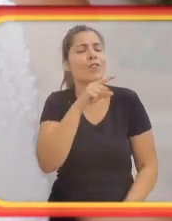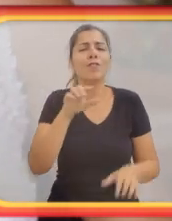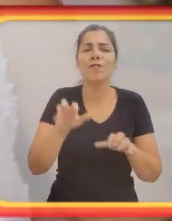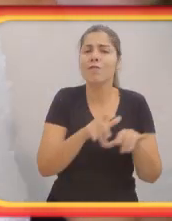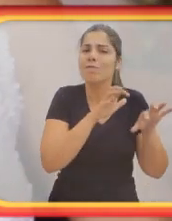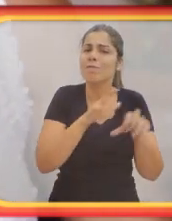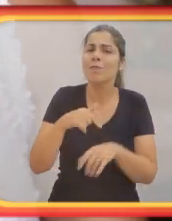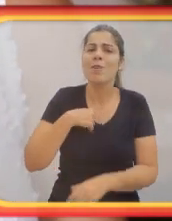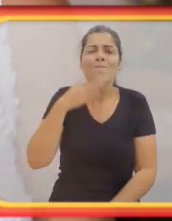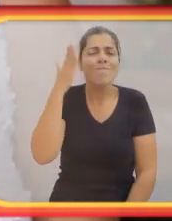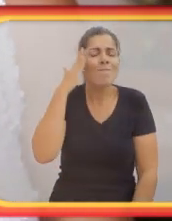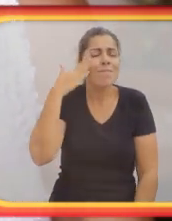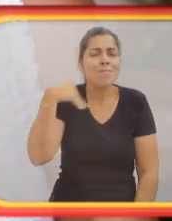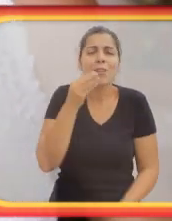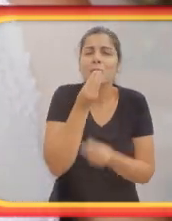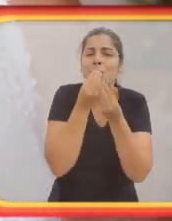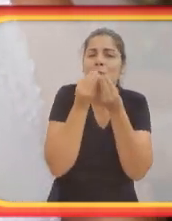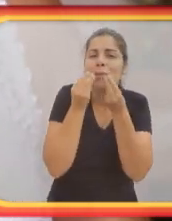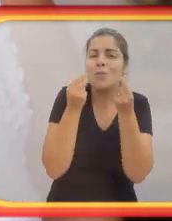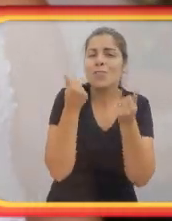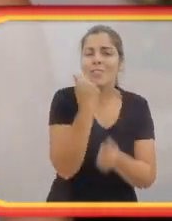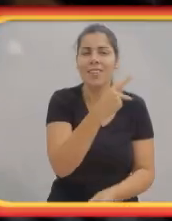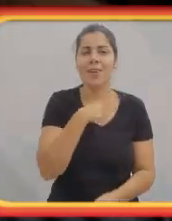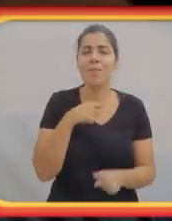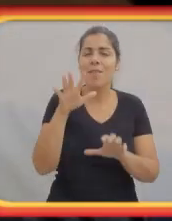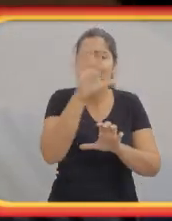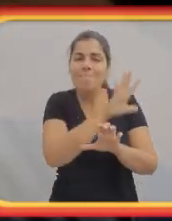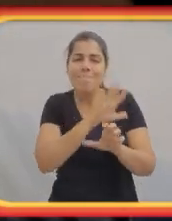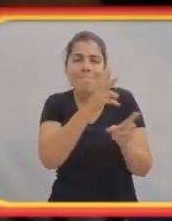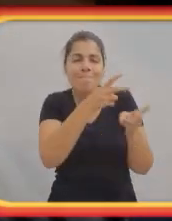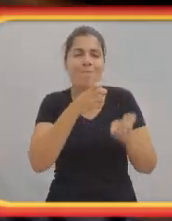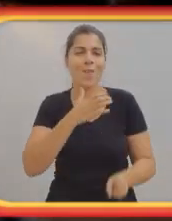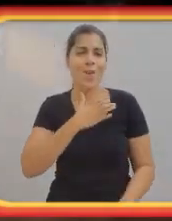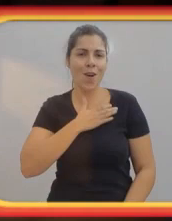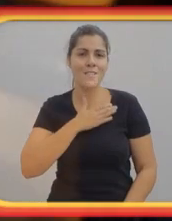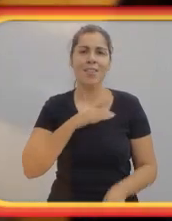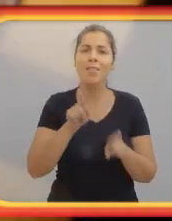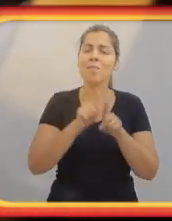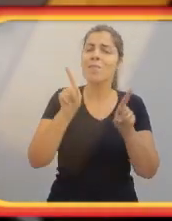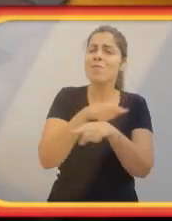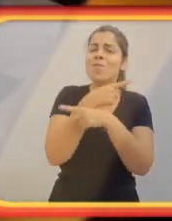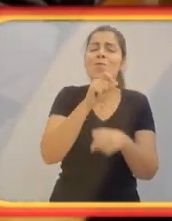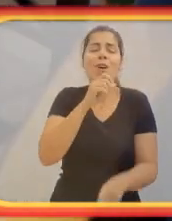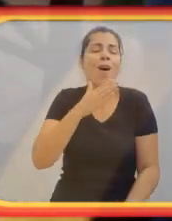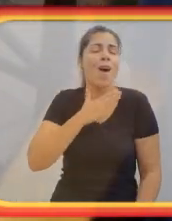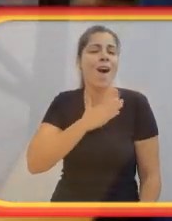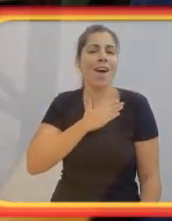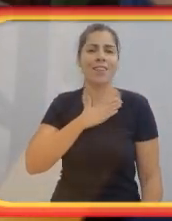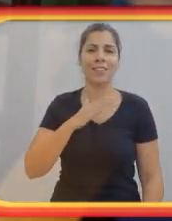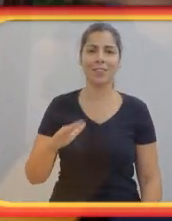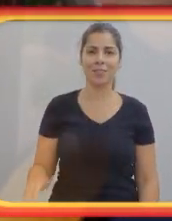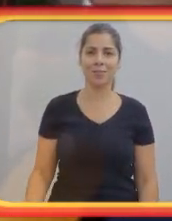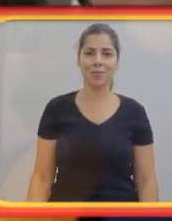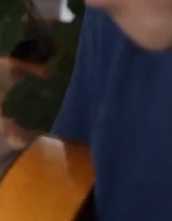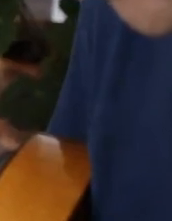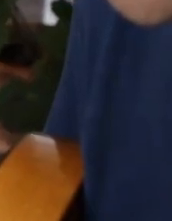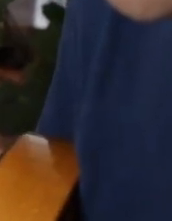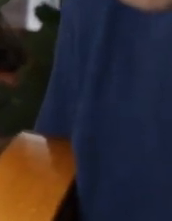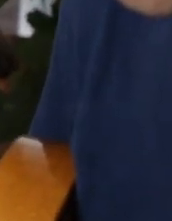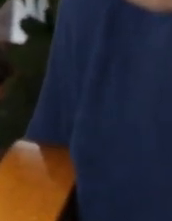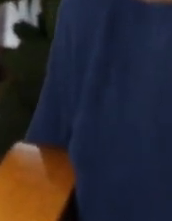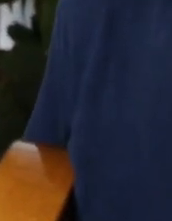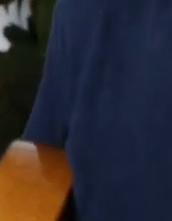sempre acompanhei, né? Eu nasci ouvindo ele tocar. Eu sei muito dos gostos